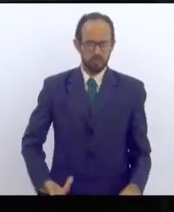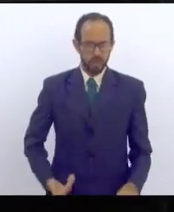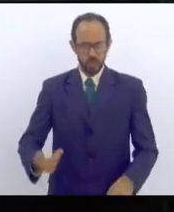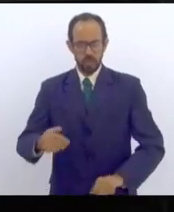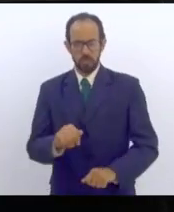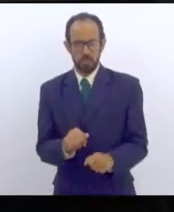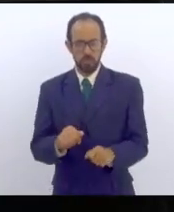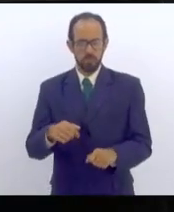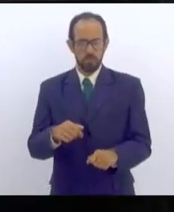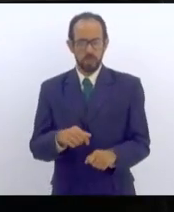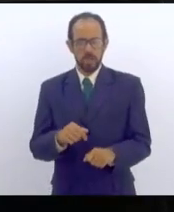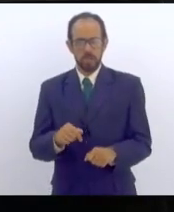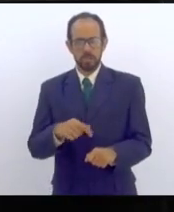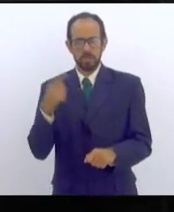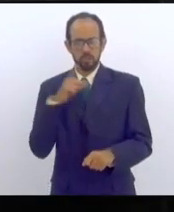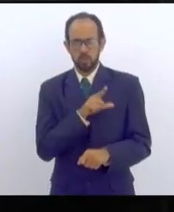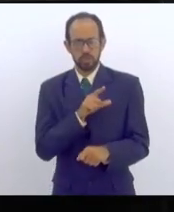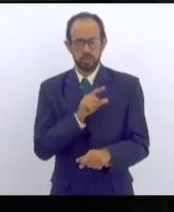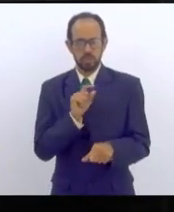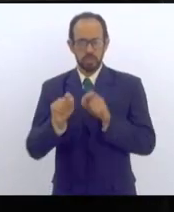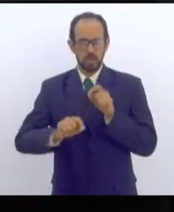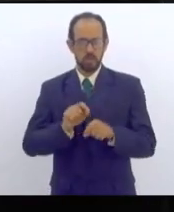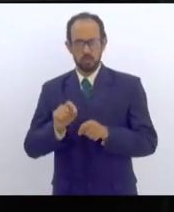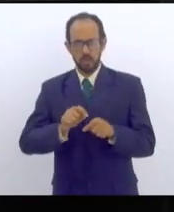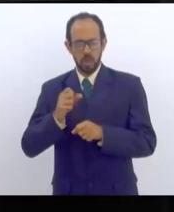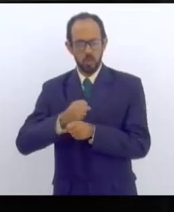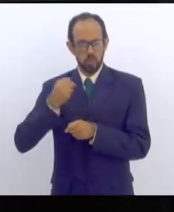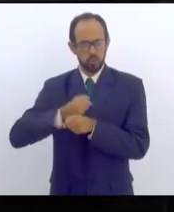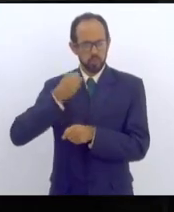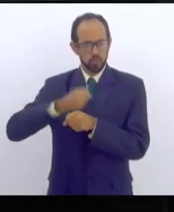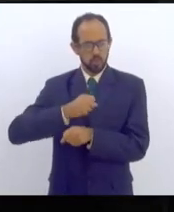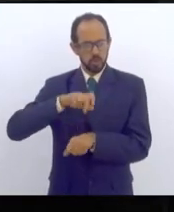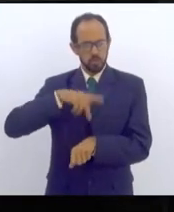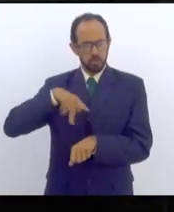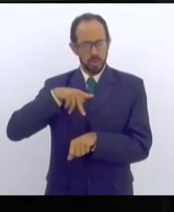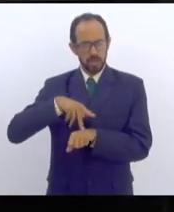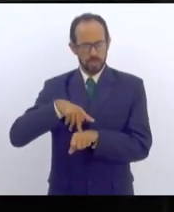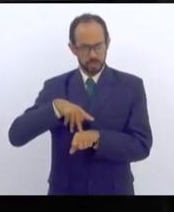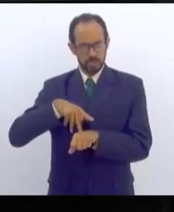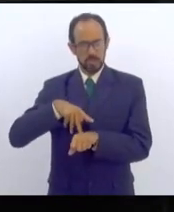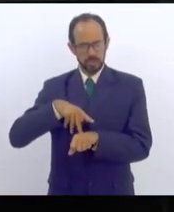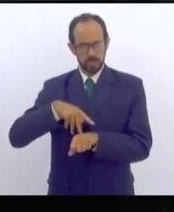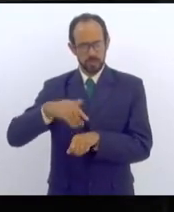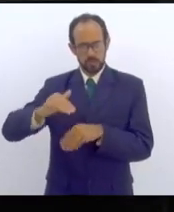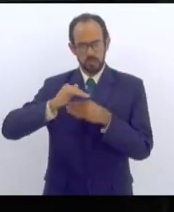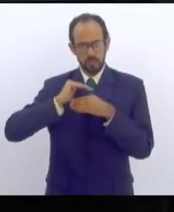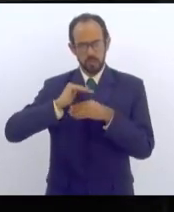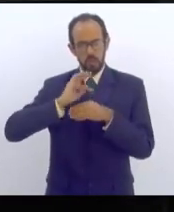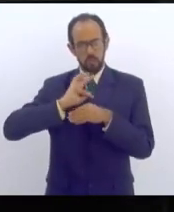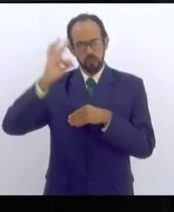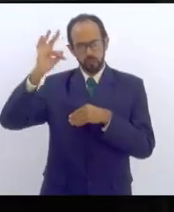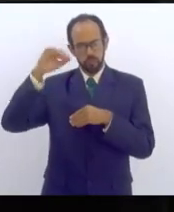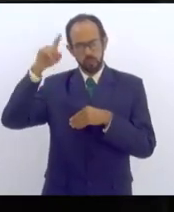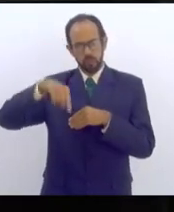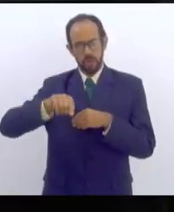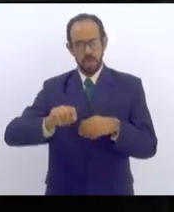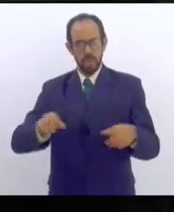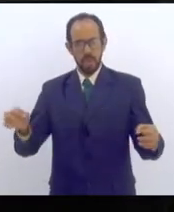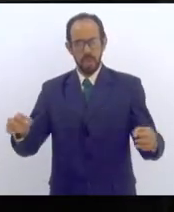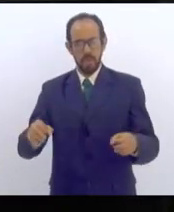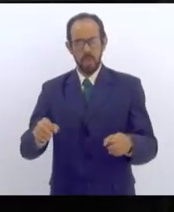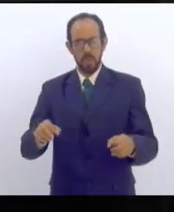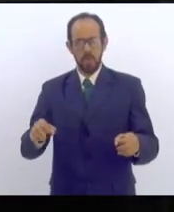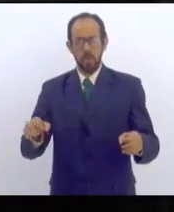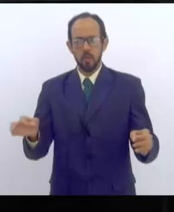nós possamos construir um país cujo horizonte seja o pleno emprego. Para concluir,